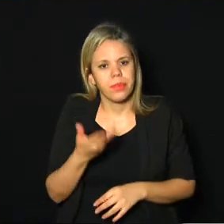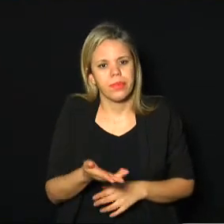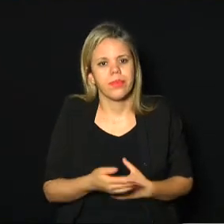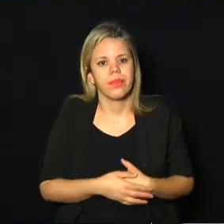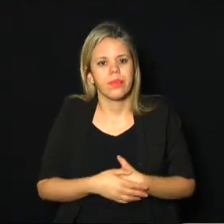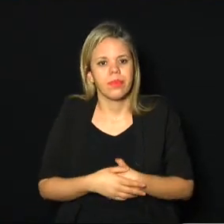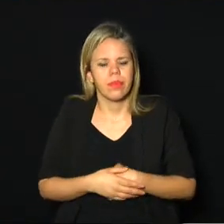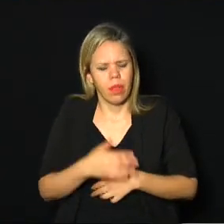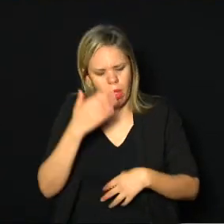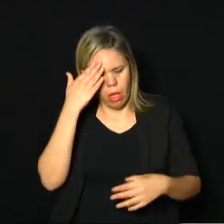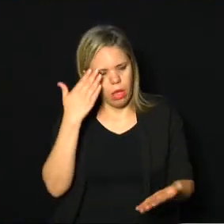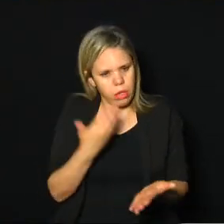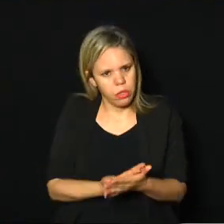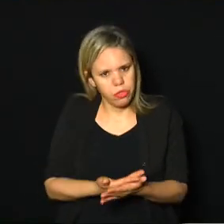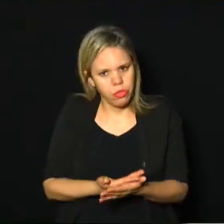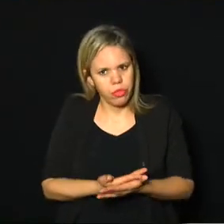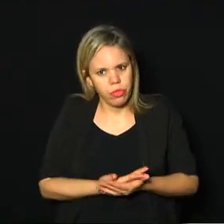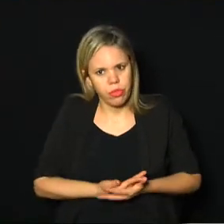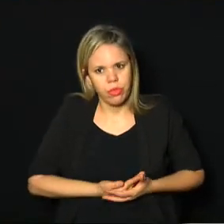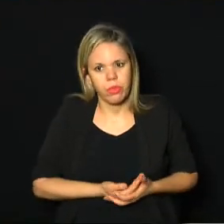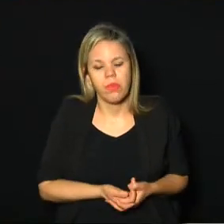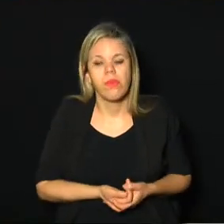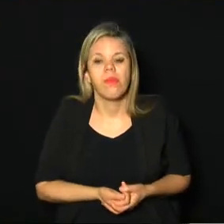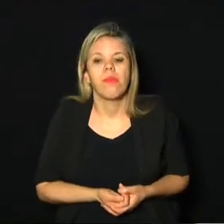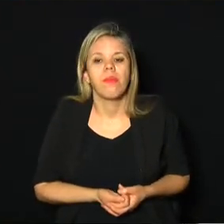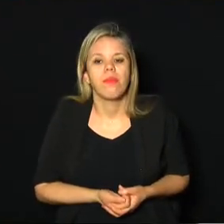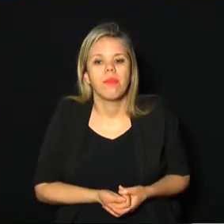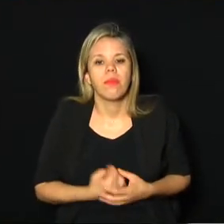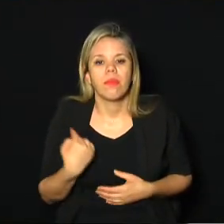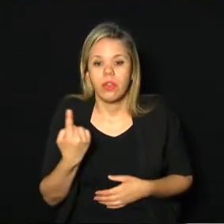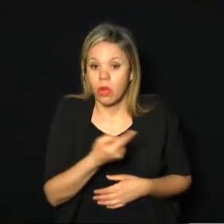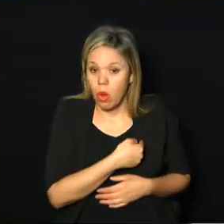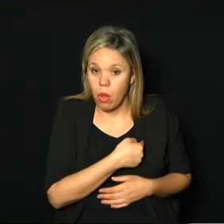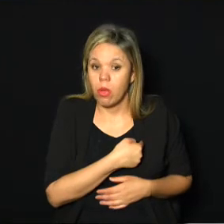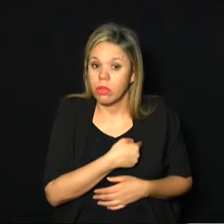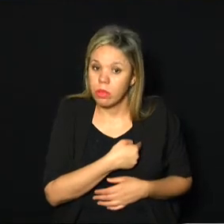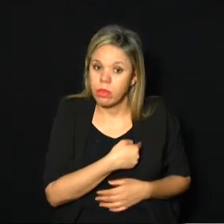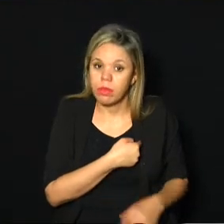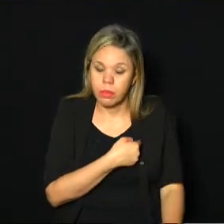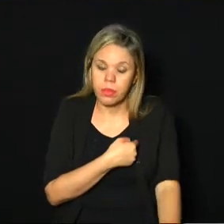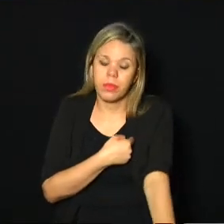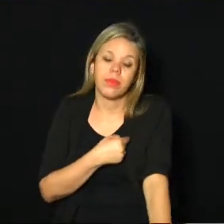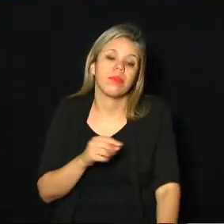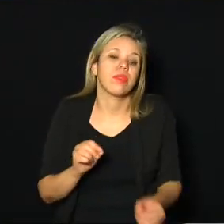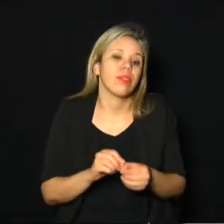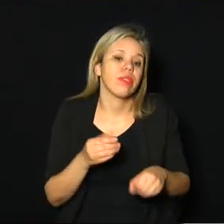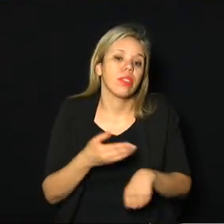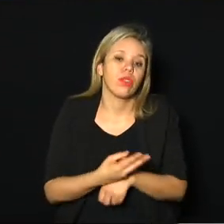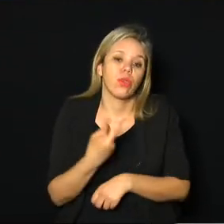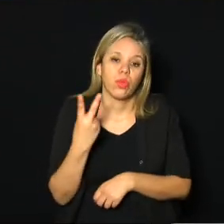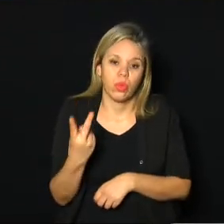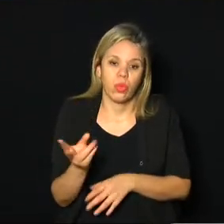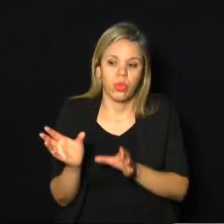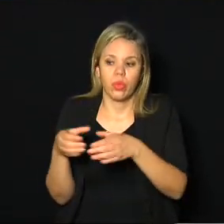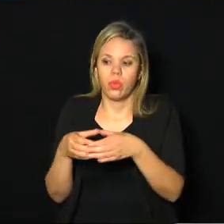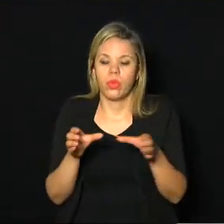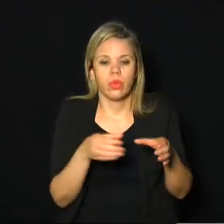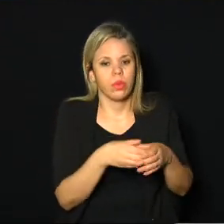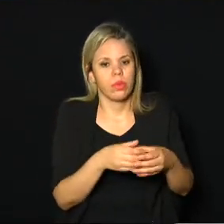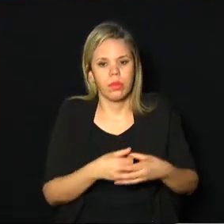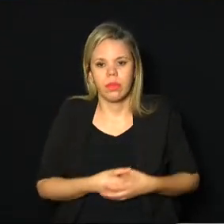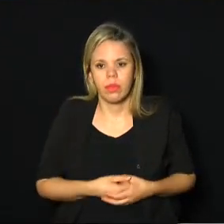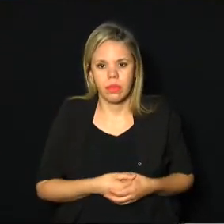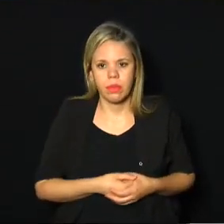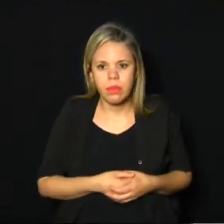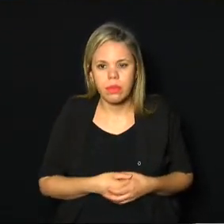Tenho certeza que nós estamos, né, fazendo parte de duas comissões que